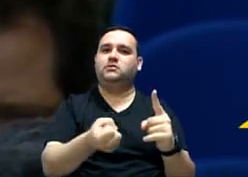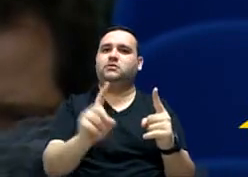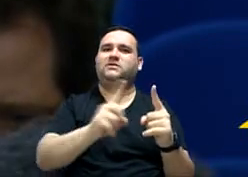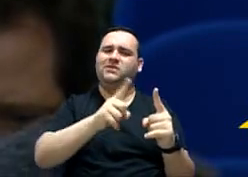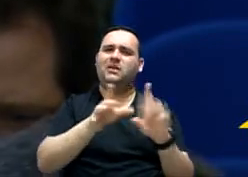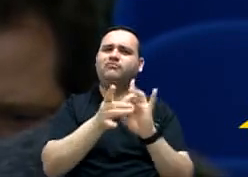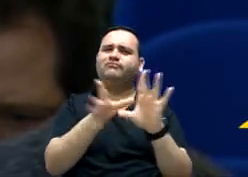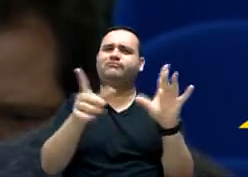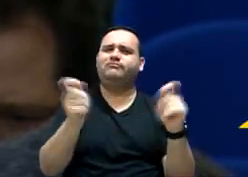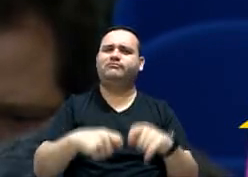pela votação, não.